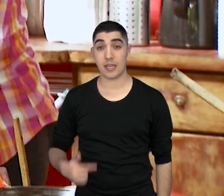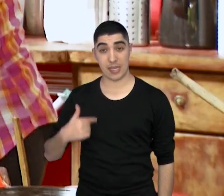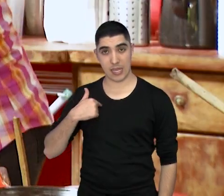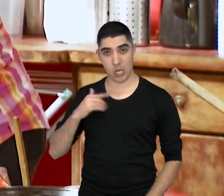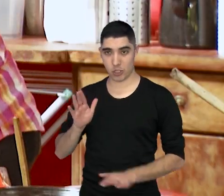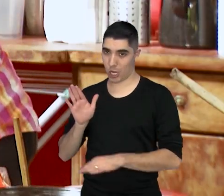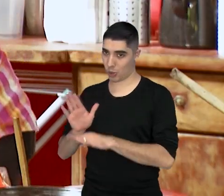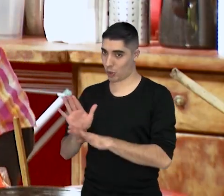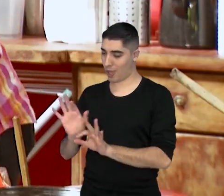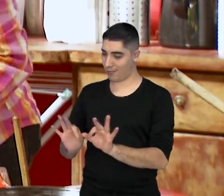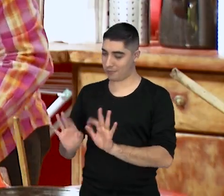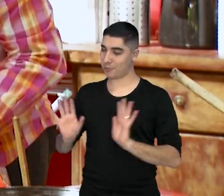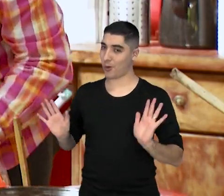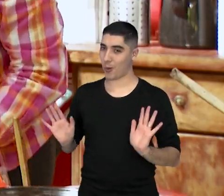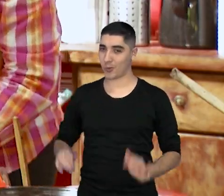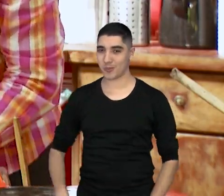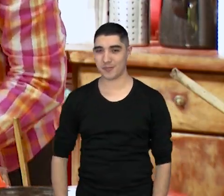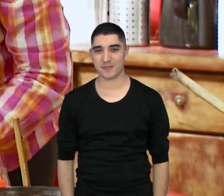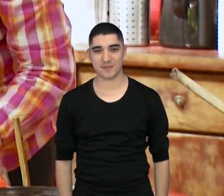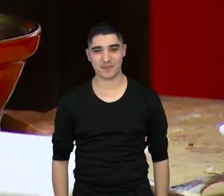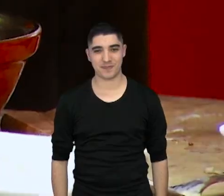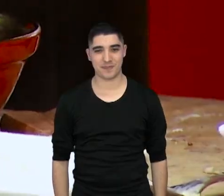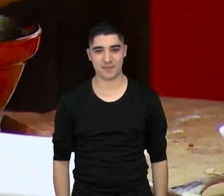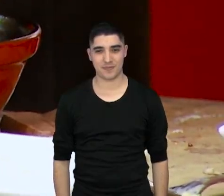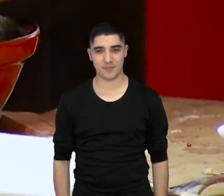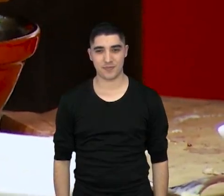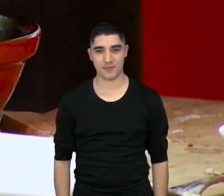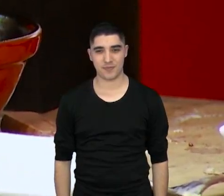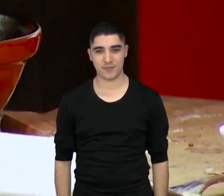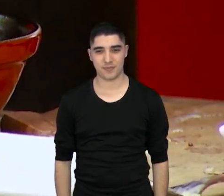Aqui é a minha contribuição.